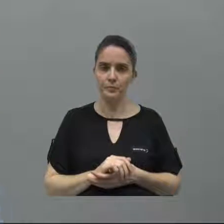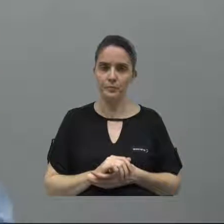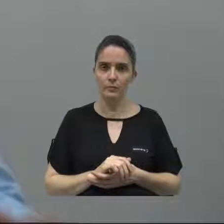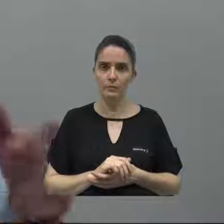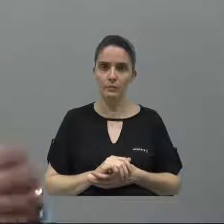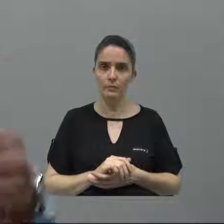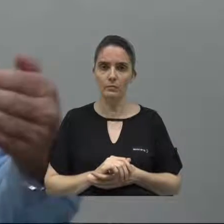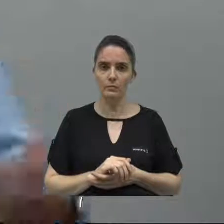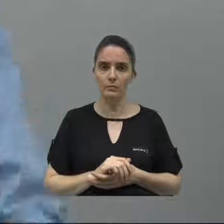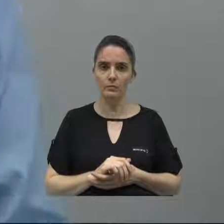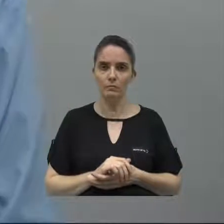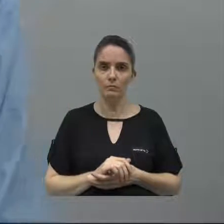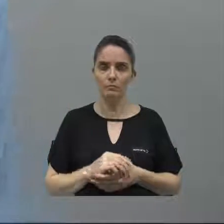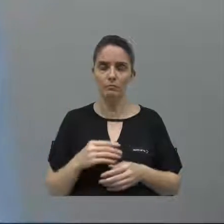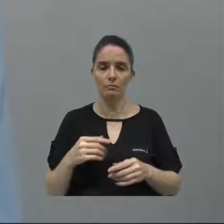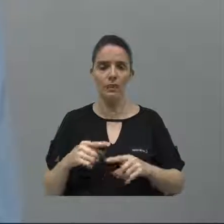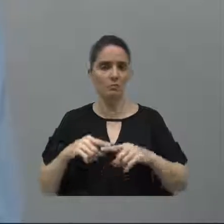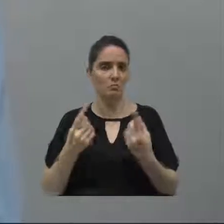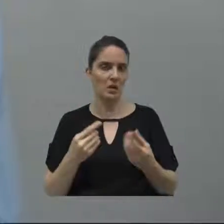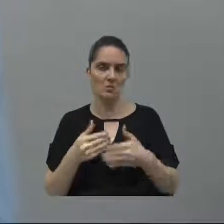assim, de qualquer jeito, quem entra.